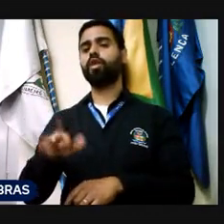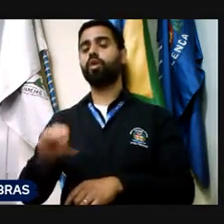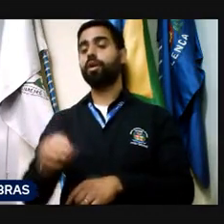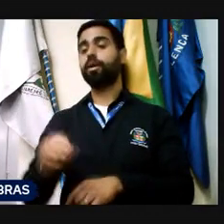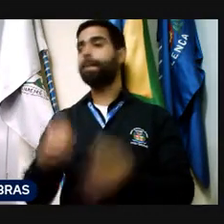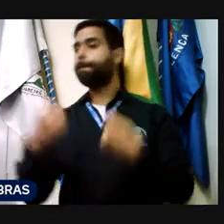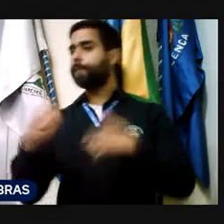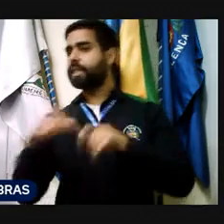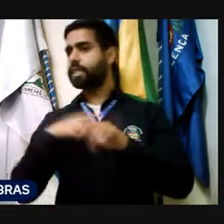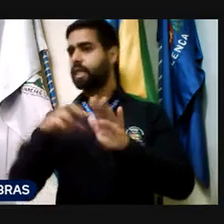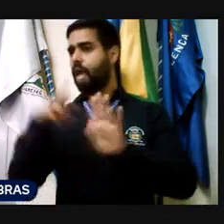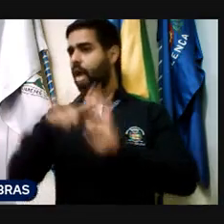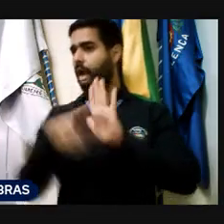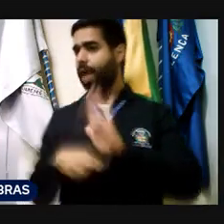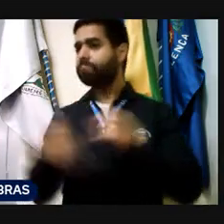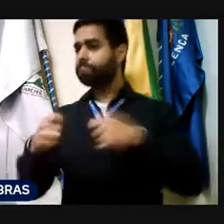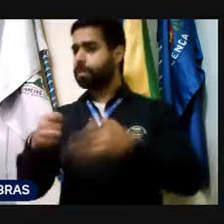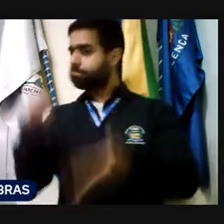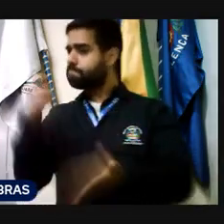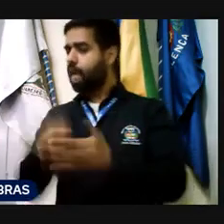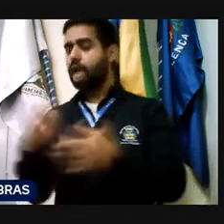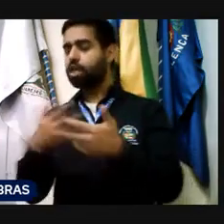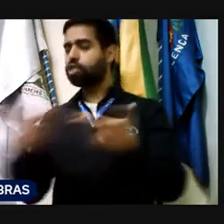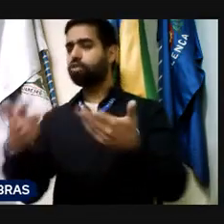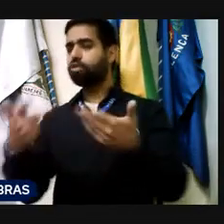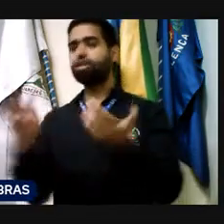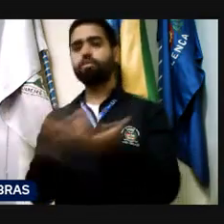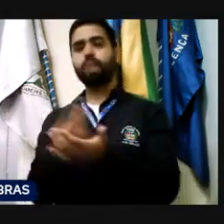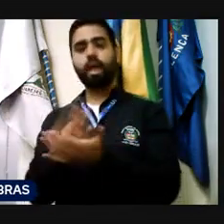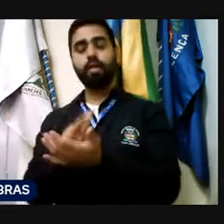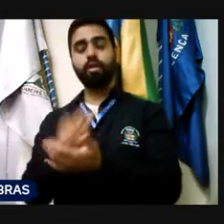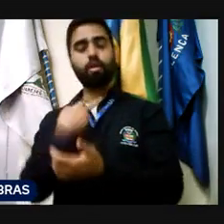e austeridade em cima dessa situação.